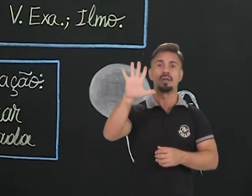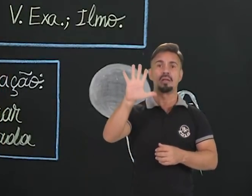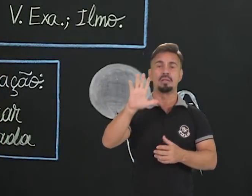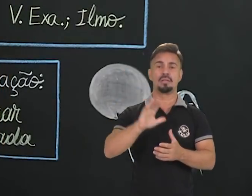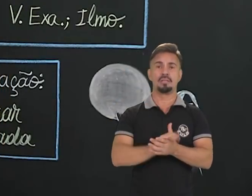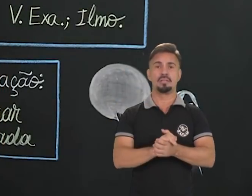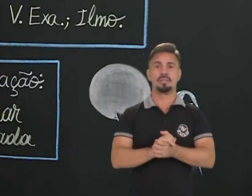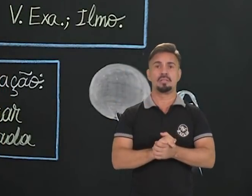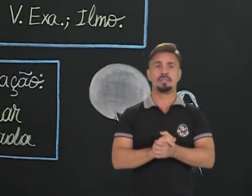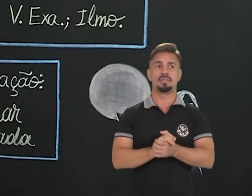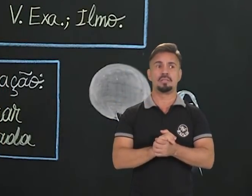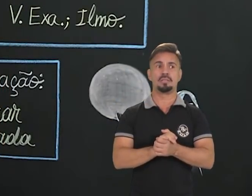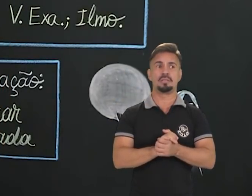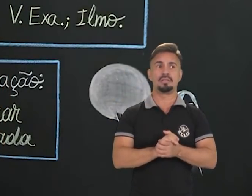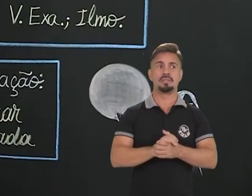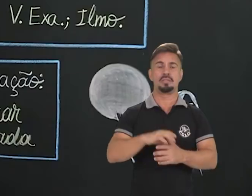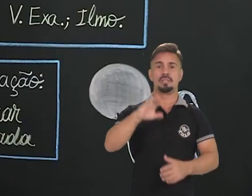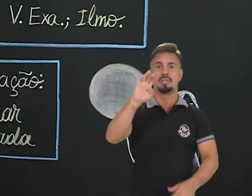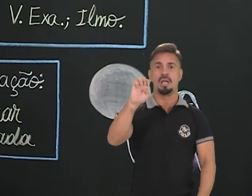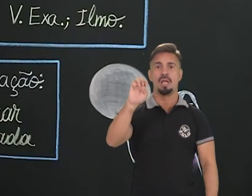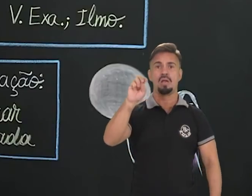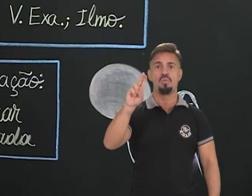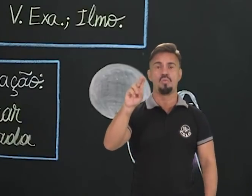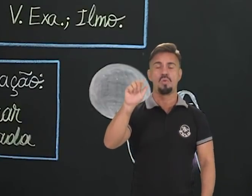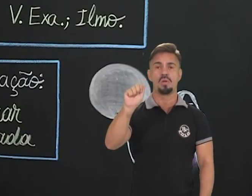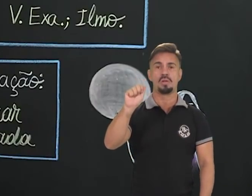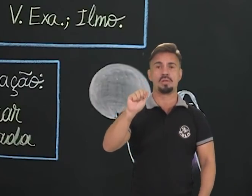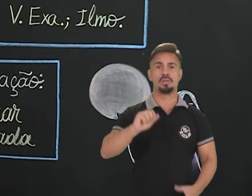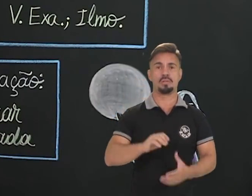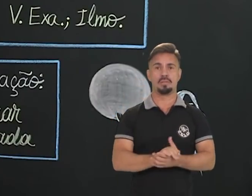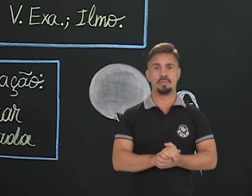tenho a inicial de cada um desses compostos, de